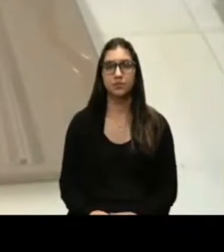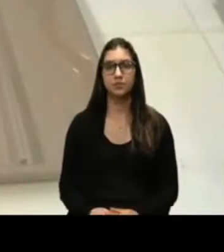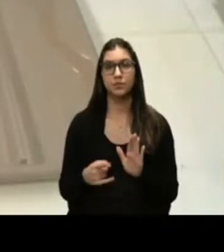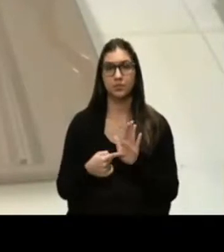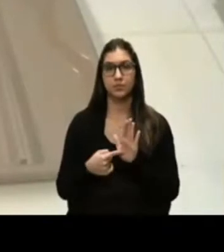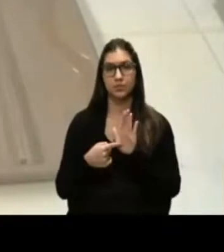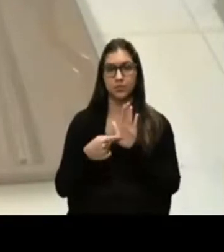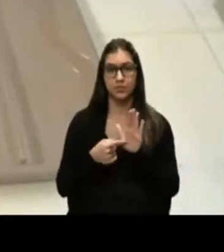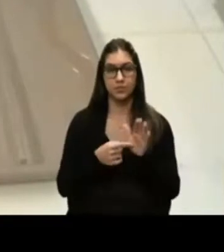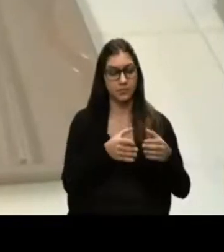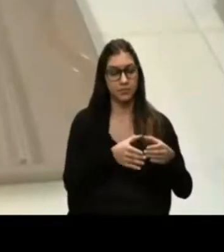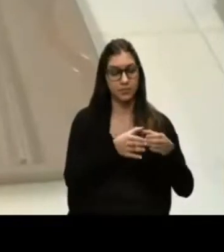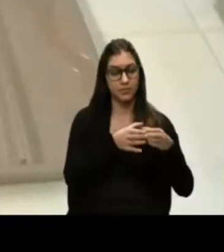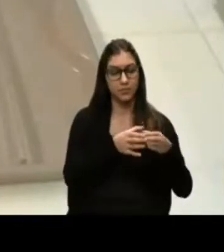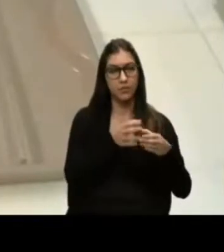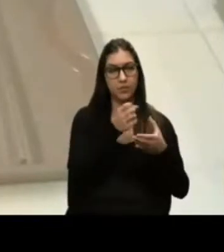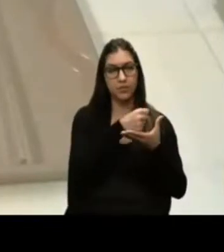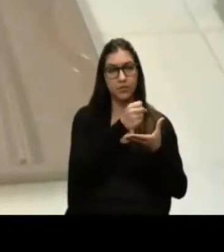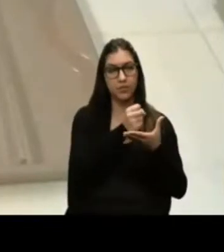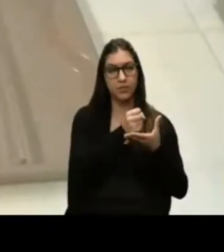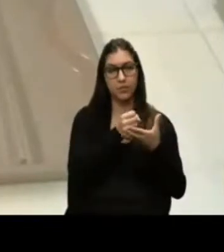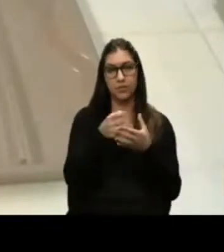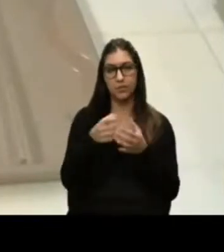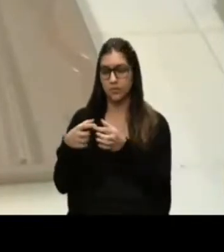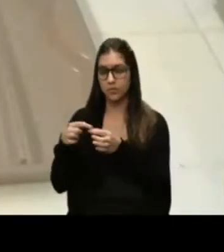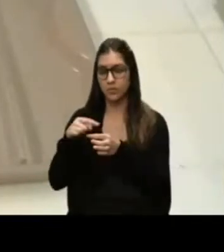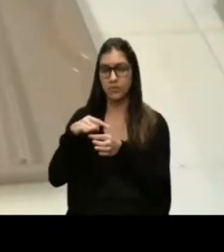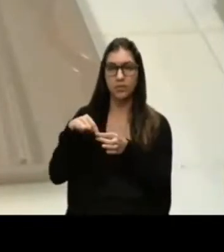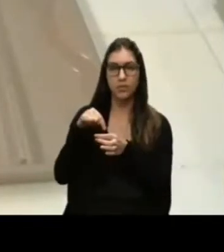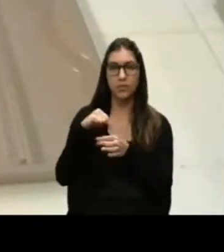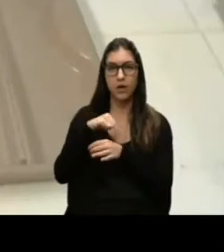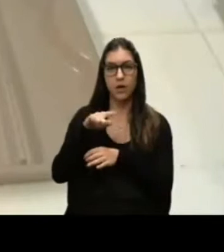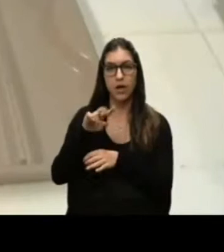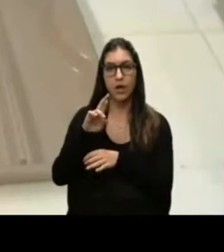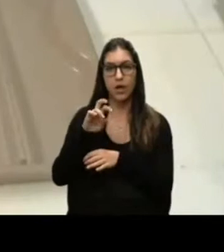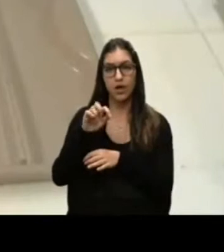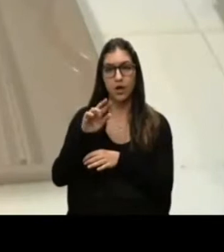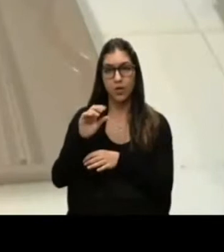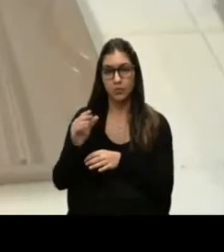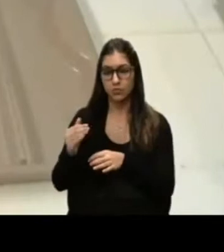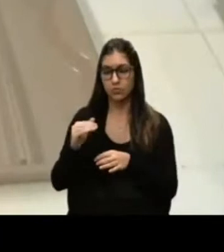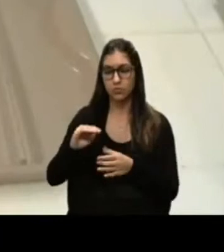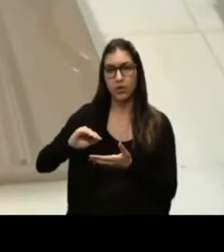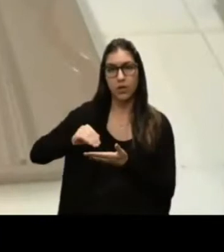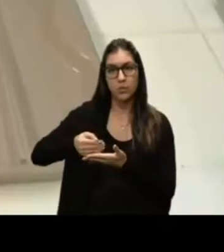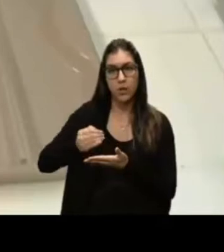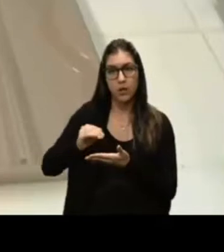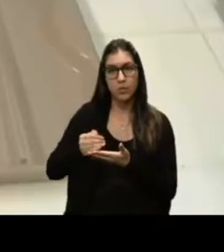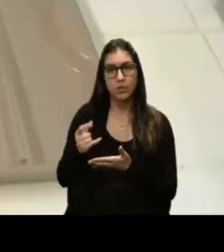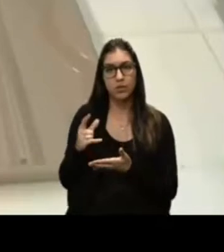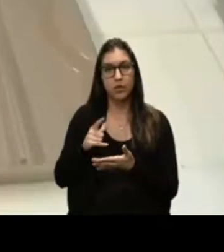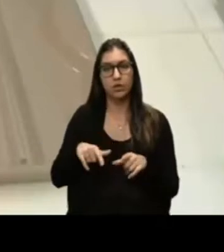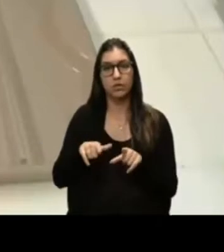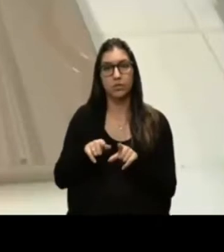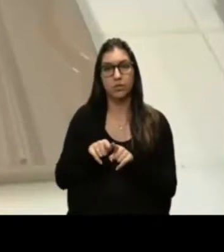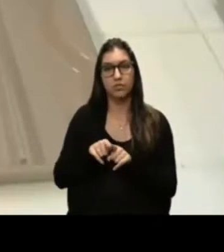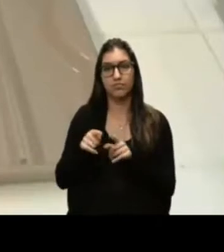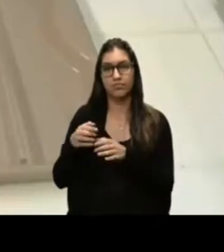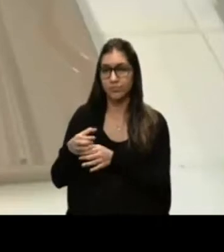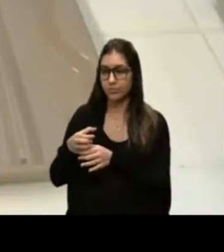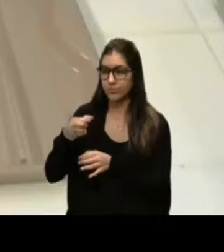almofariz com pestil, nós temos o vidro de relógio que é usado na pesagem, bastão de vidro, espátulas, e nós temos ali os